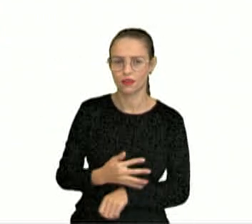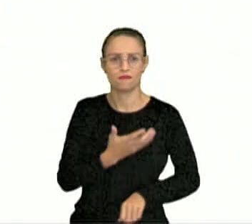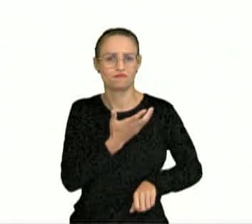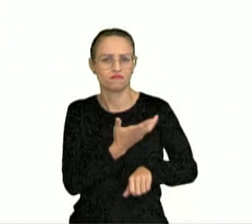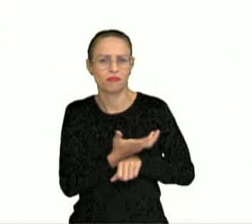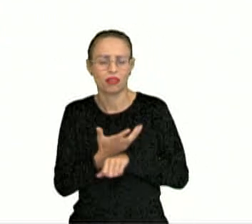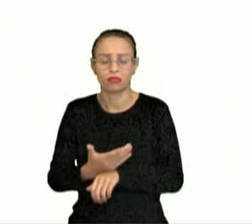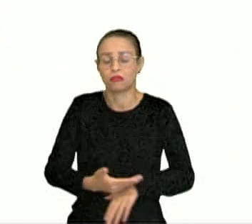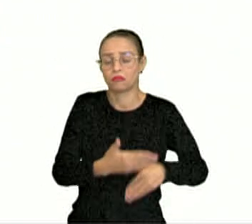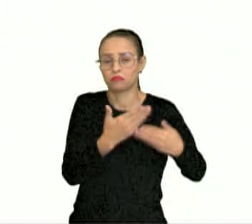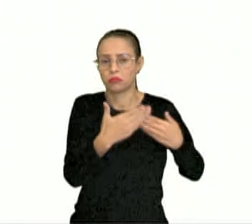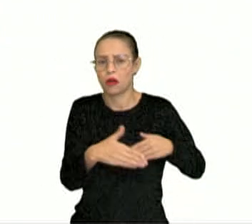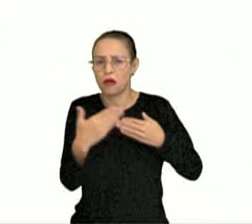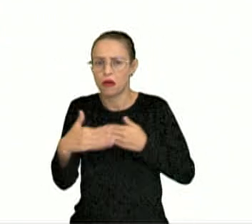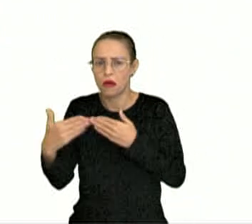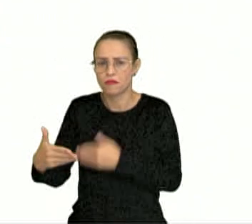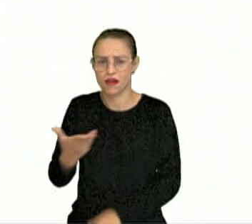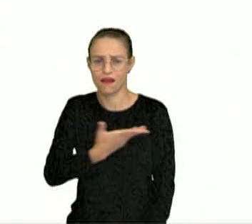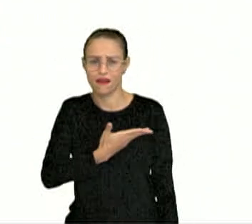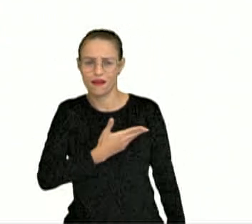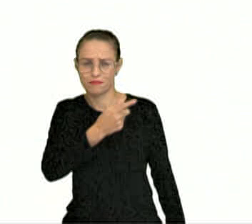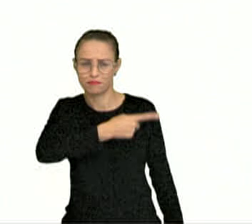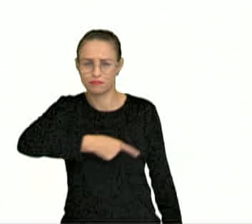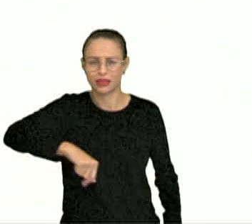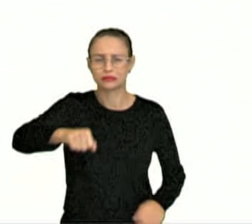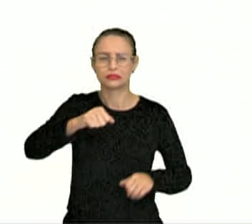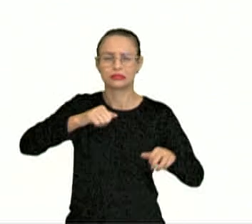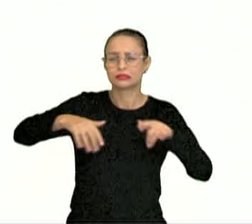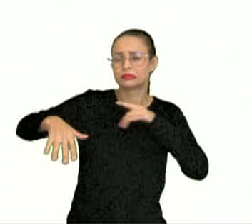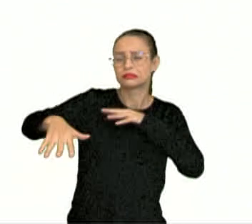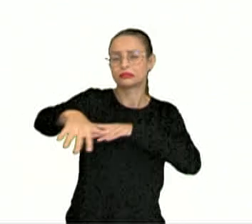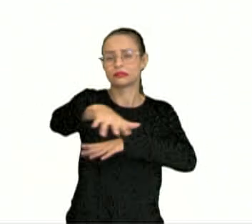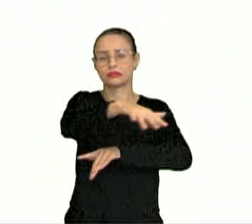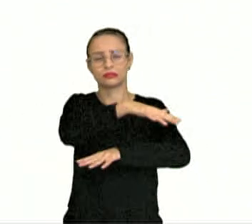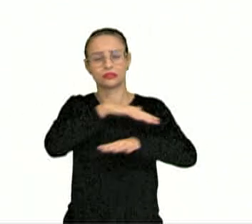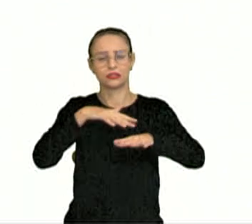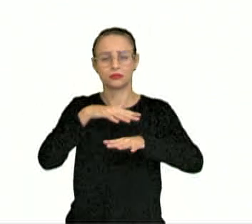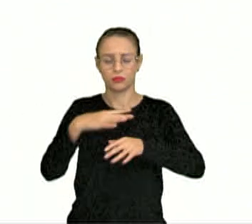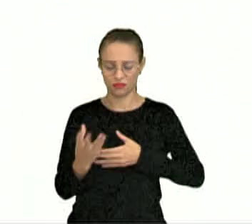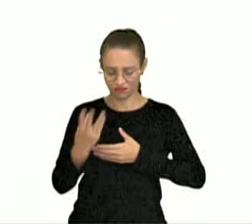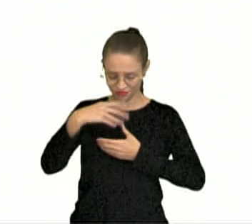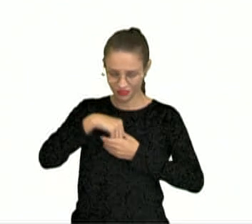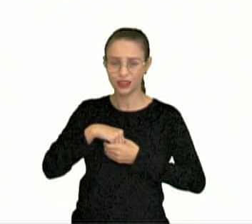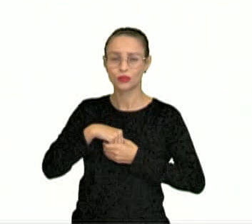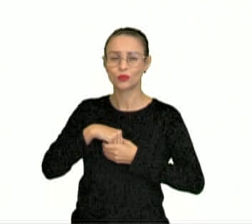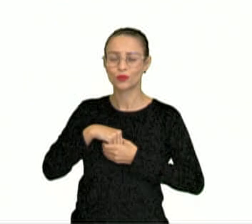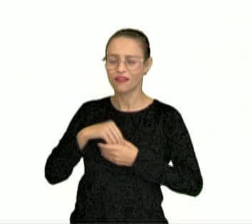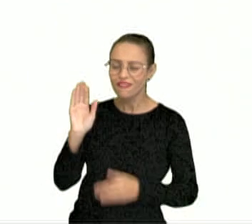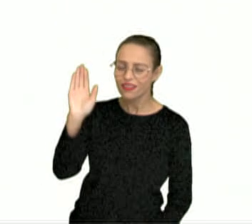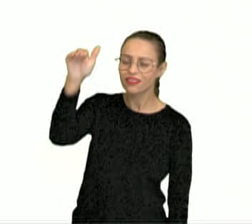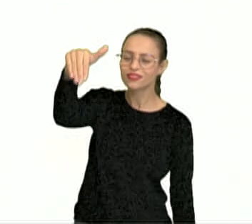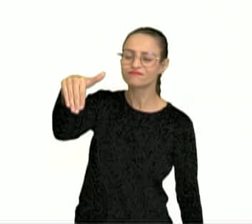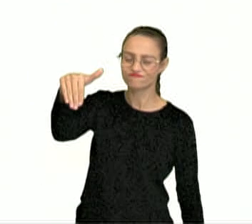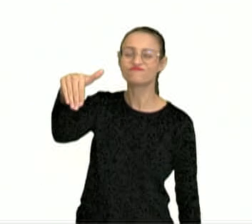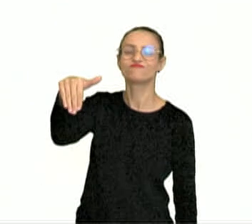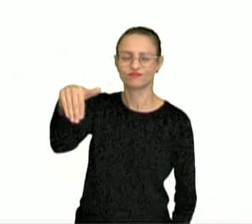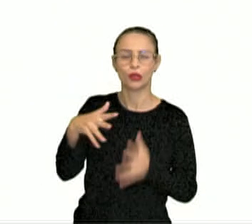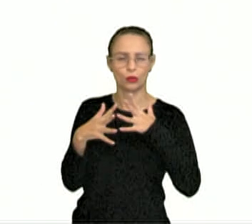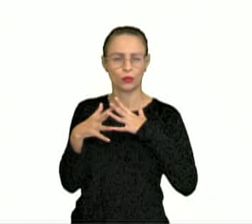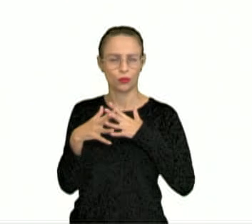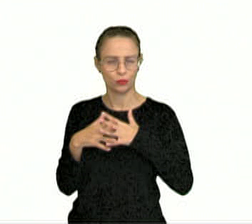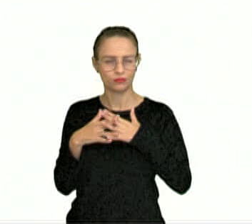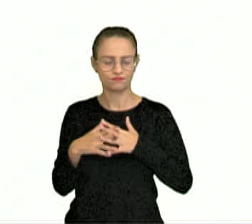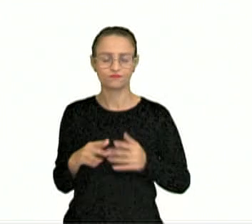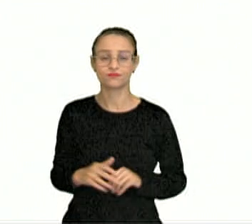matéria, os testes, os colegas, o clima à tua volta, o clima dentro de ti. Tenho a